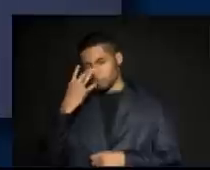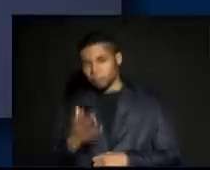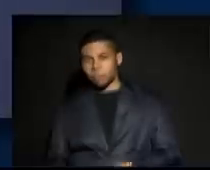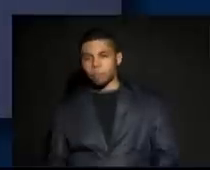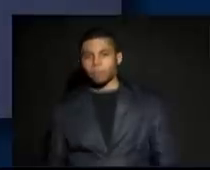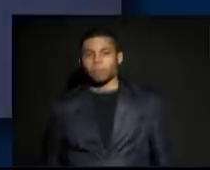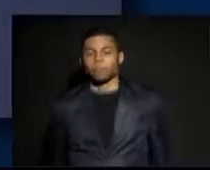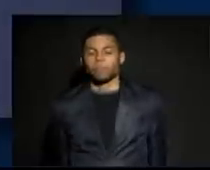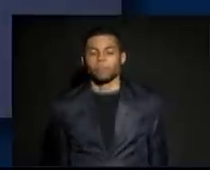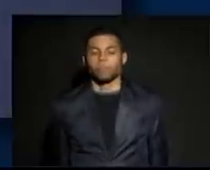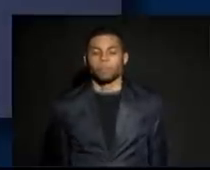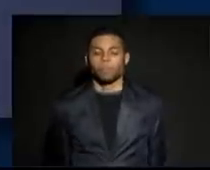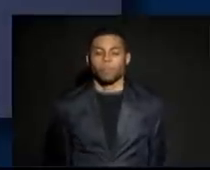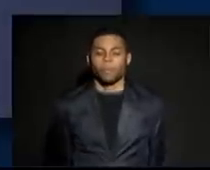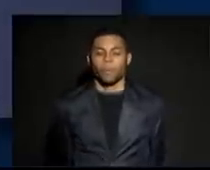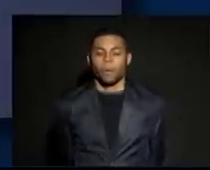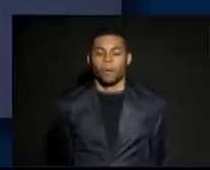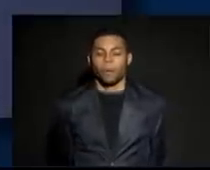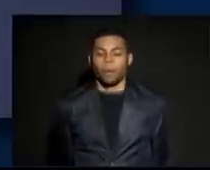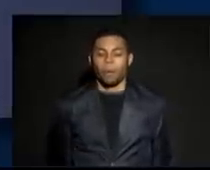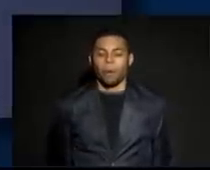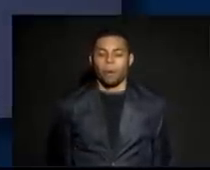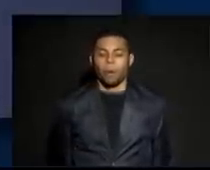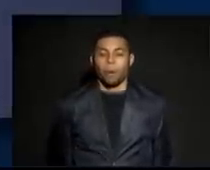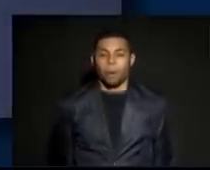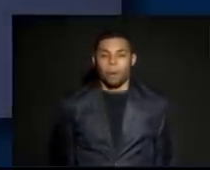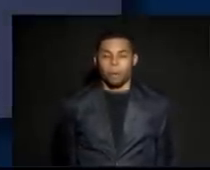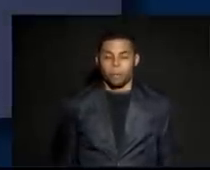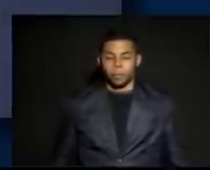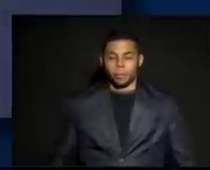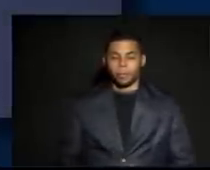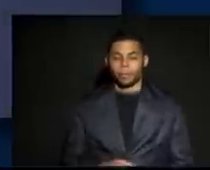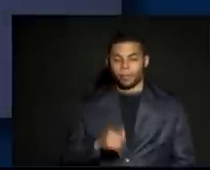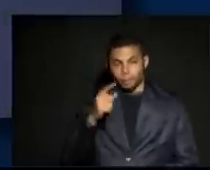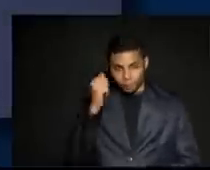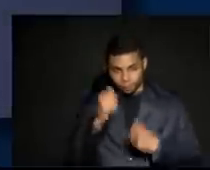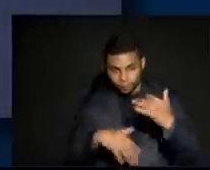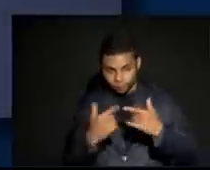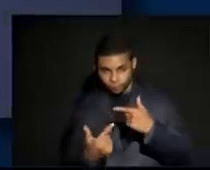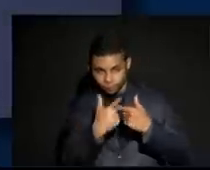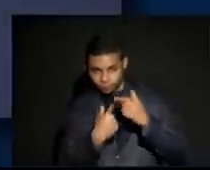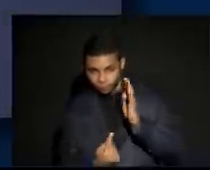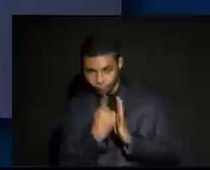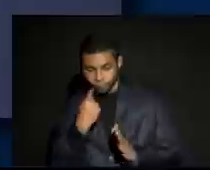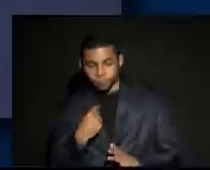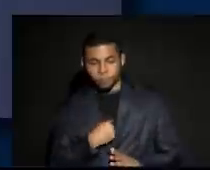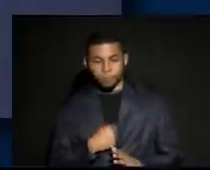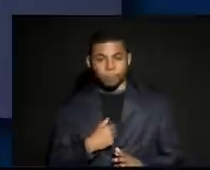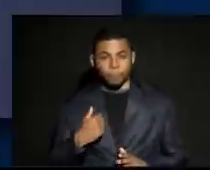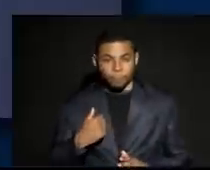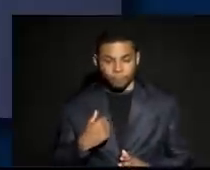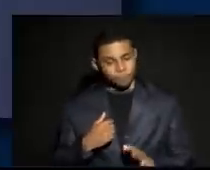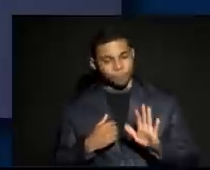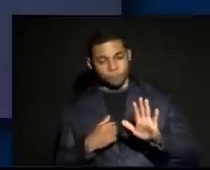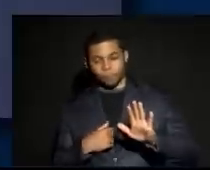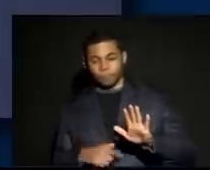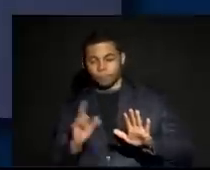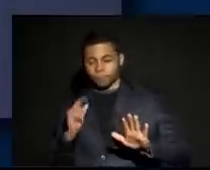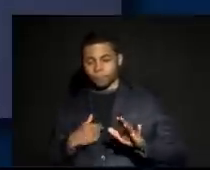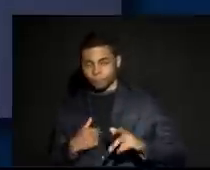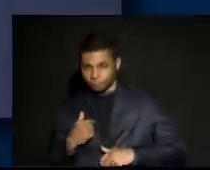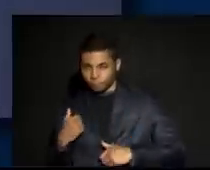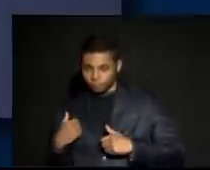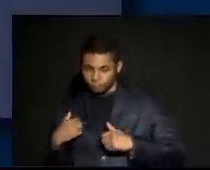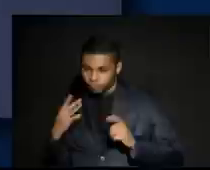e olha eu vou eu vou dar um passo atrás na sua provocação e vou fazer um histórico um pouco